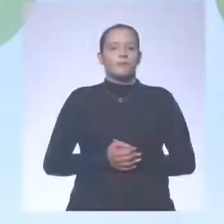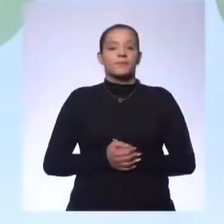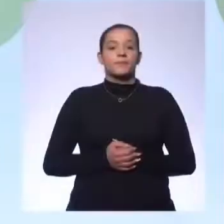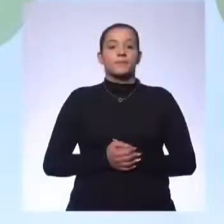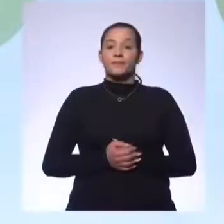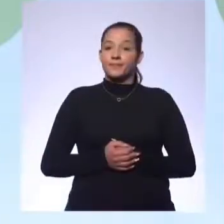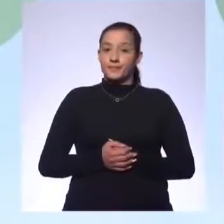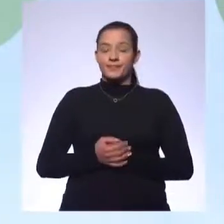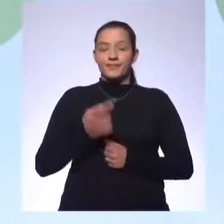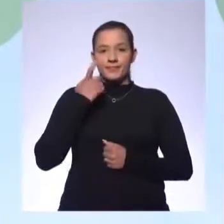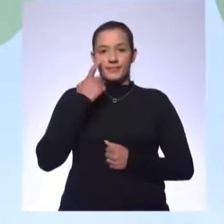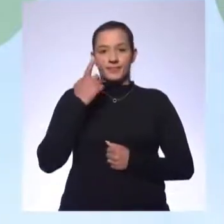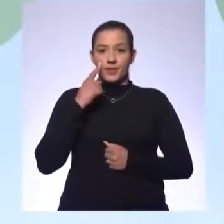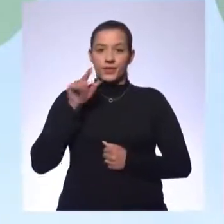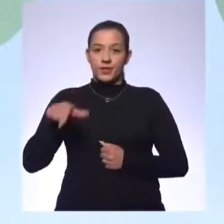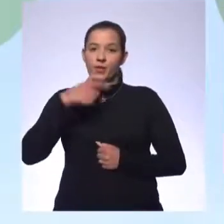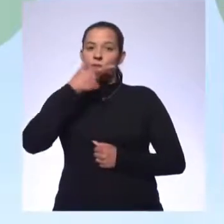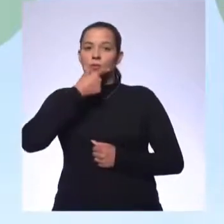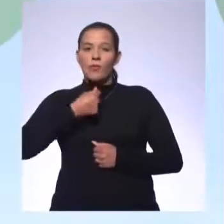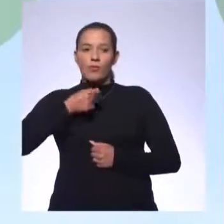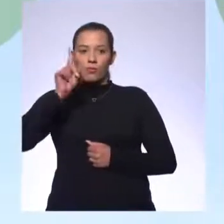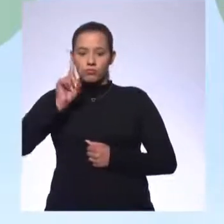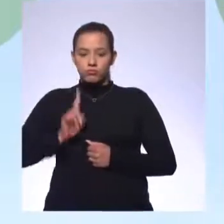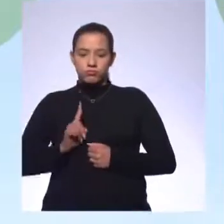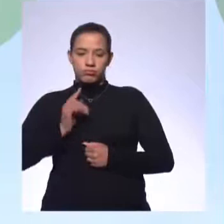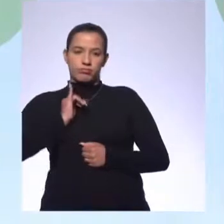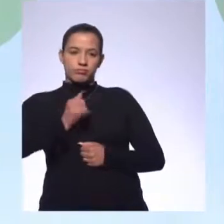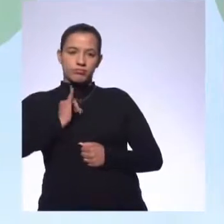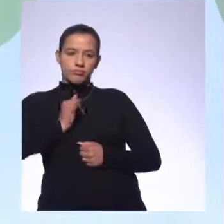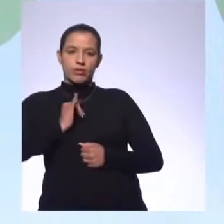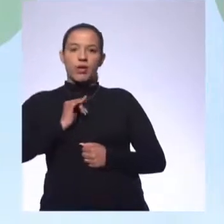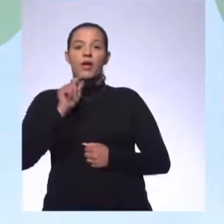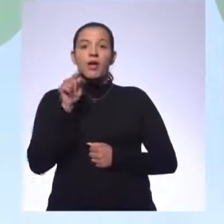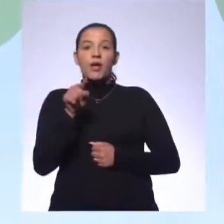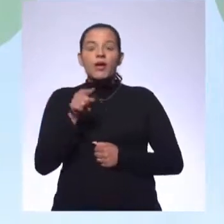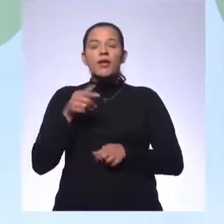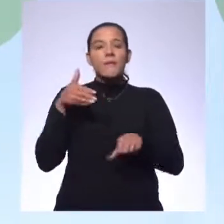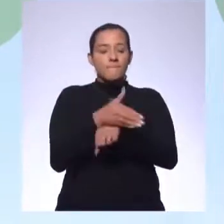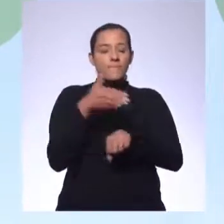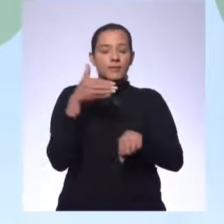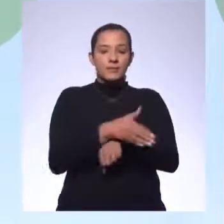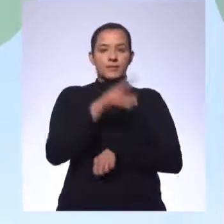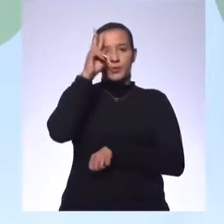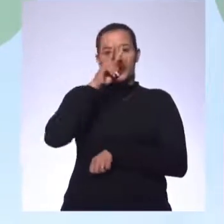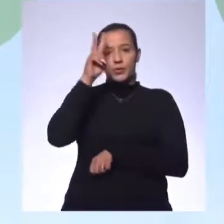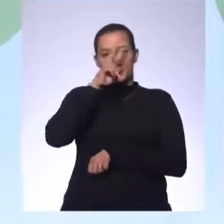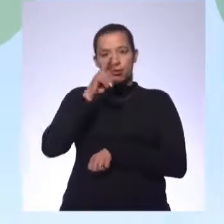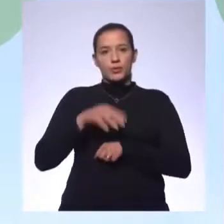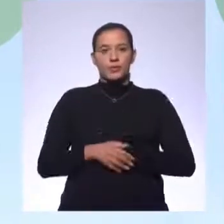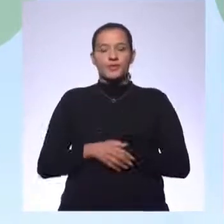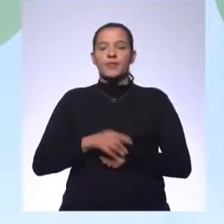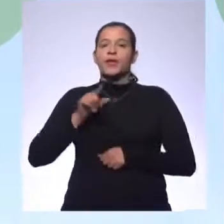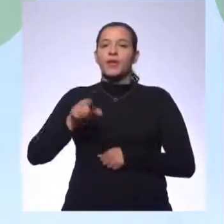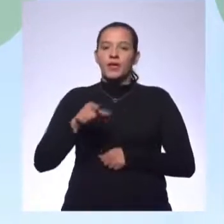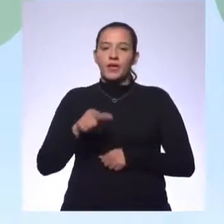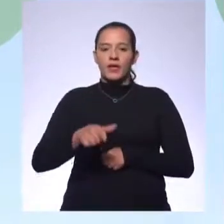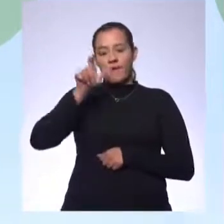vamos lá. O narrador personagem que participa da história, a aluna Lívia, narrador em